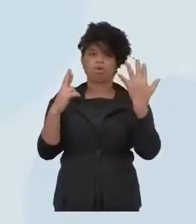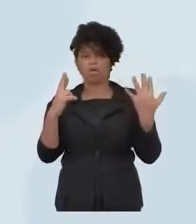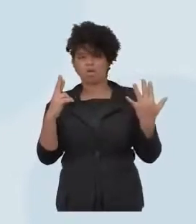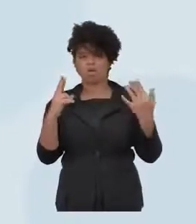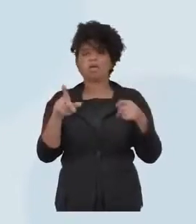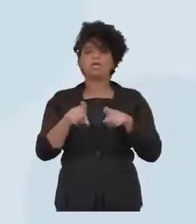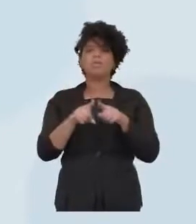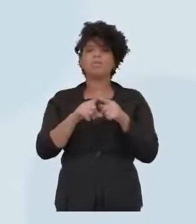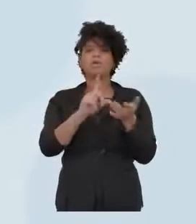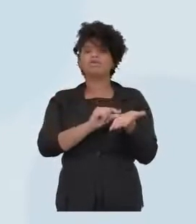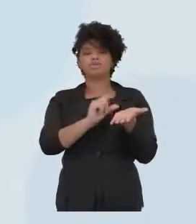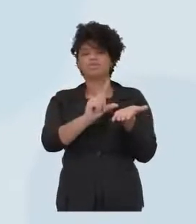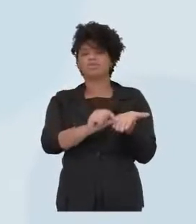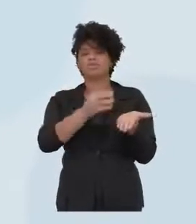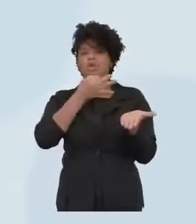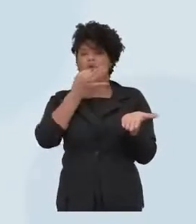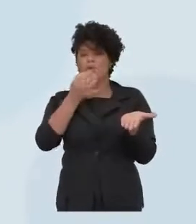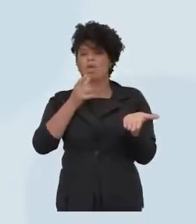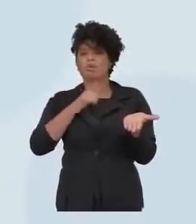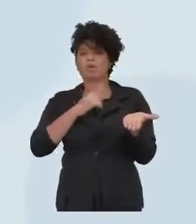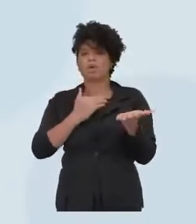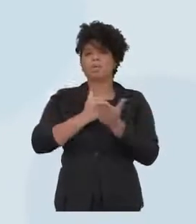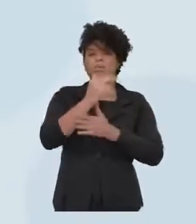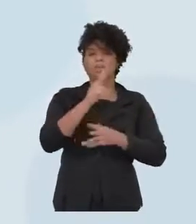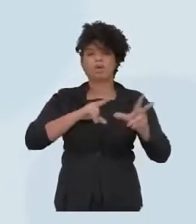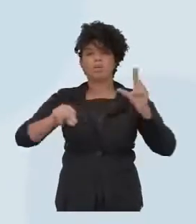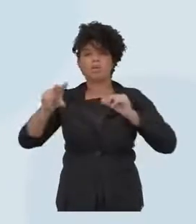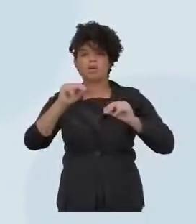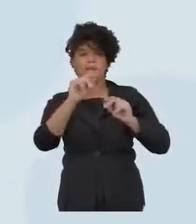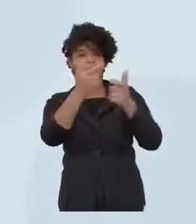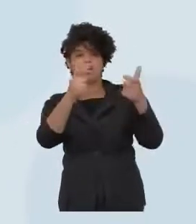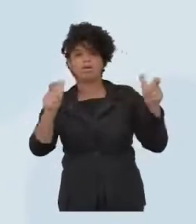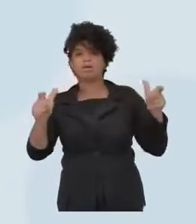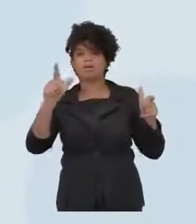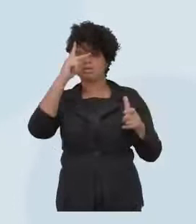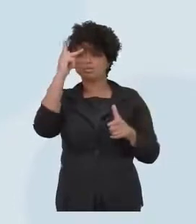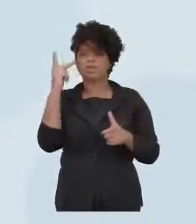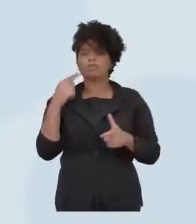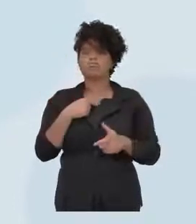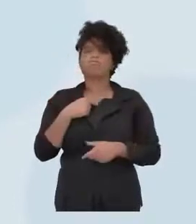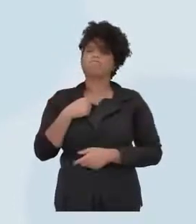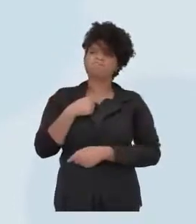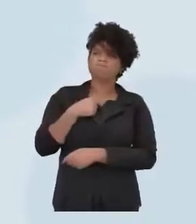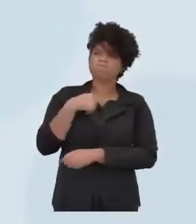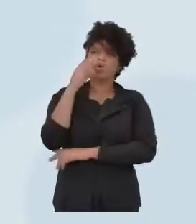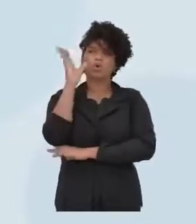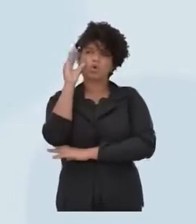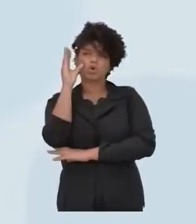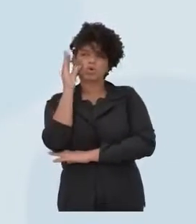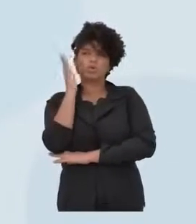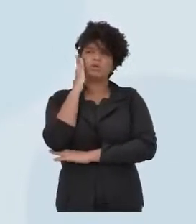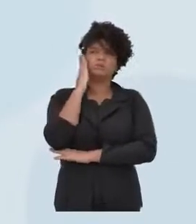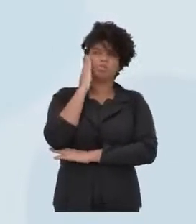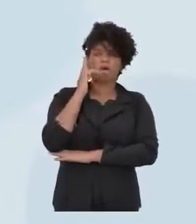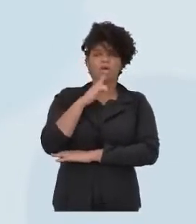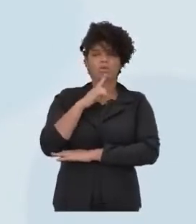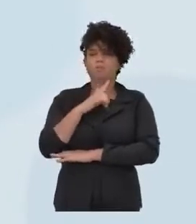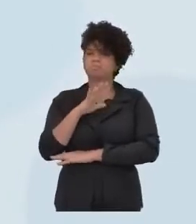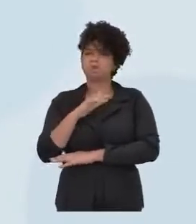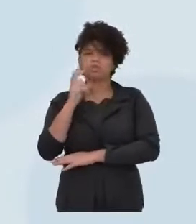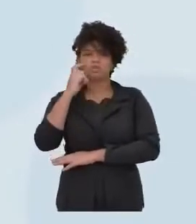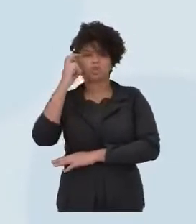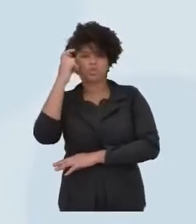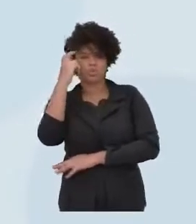de uma questão polêmica, que envolve temas de interesse geral que afetam um grande número de pessoas no âmbito social, político,